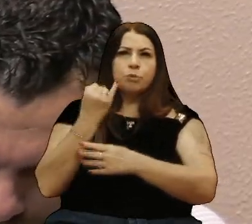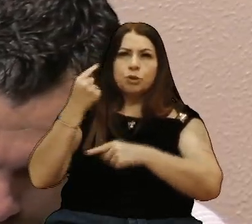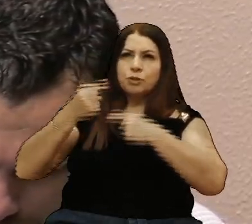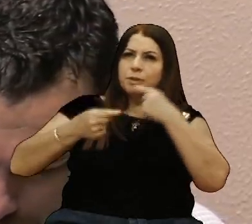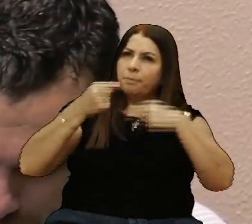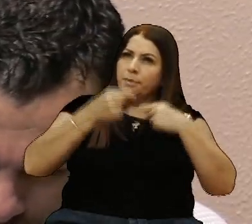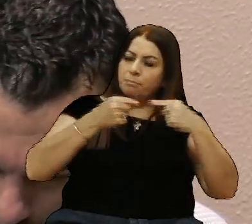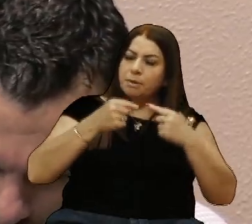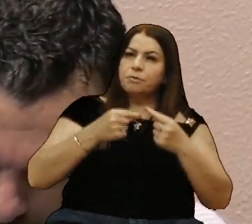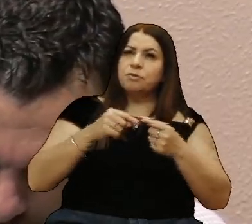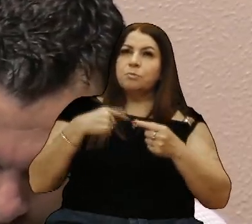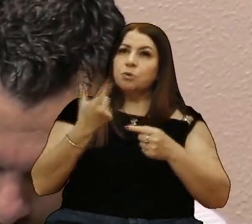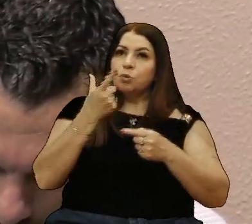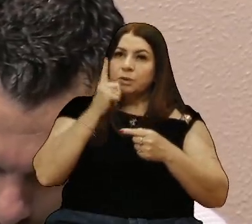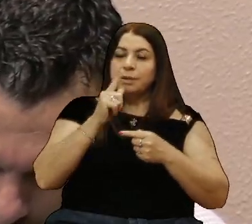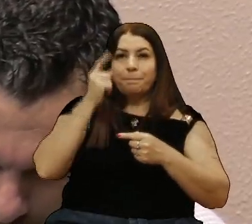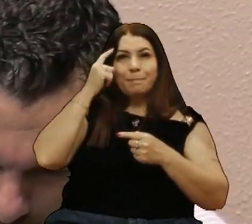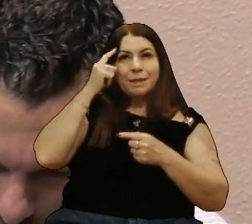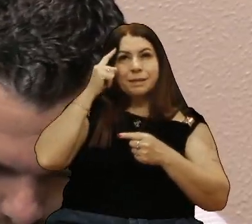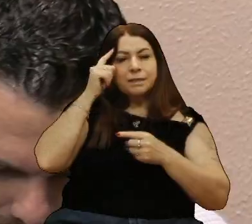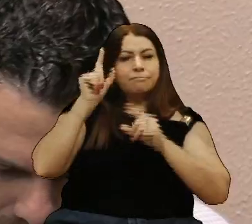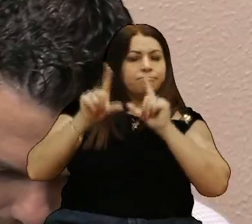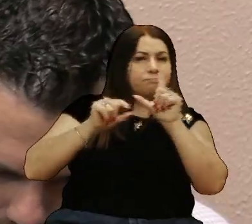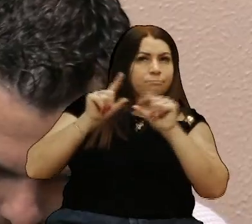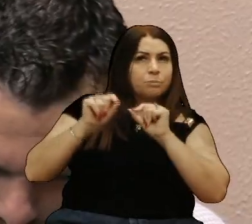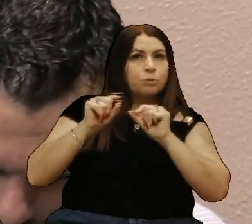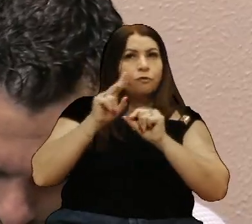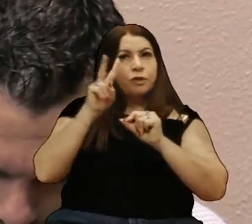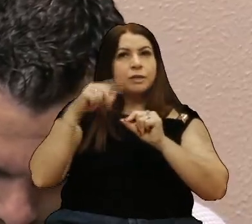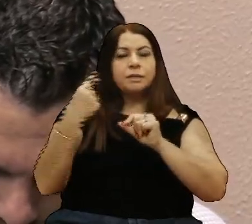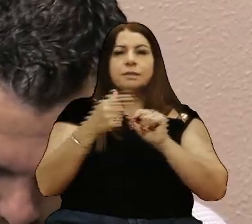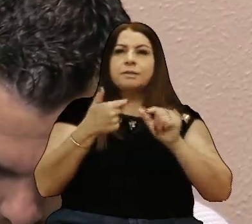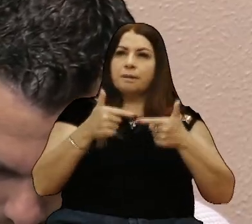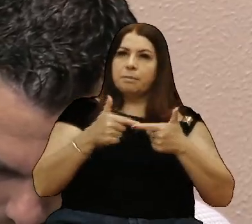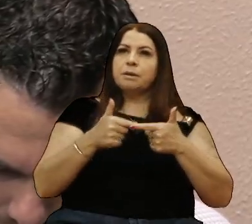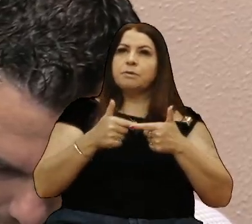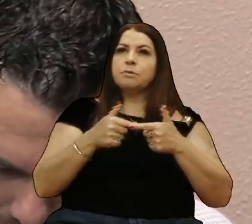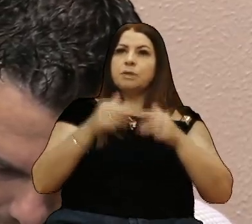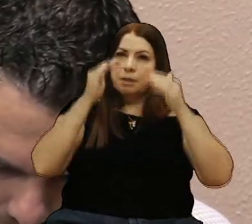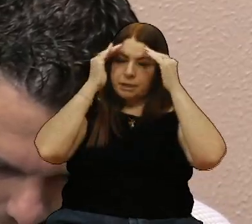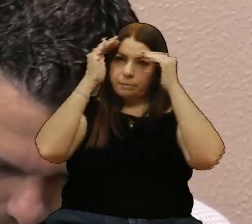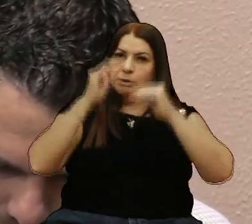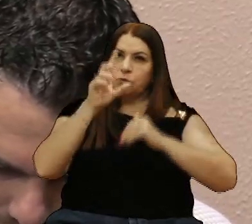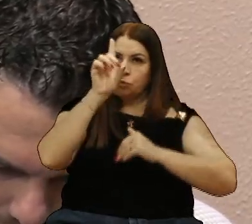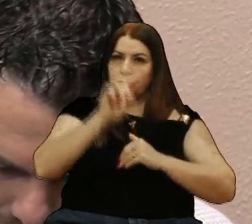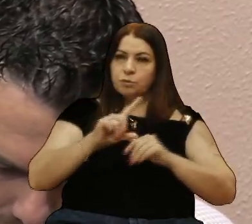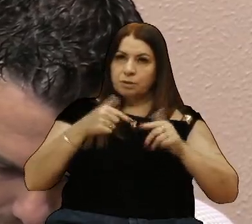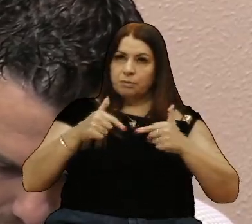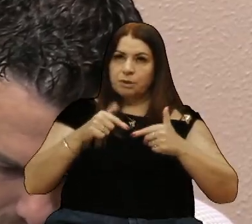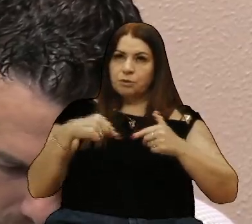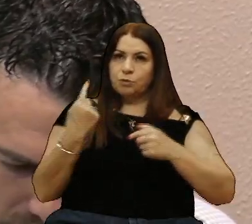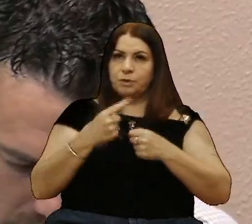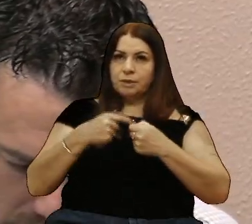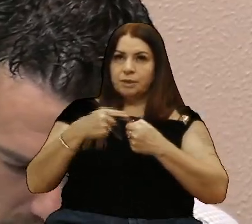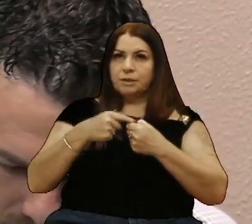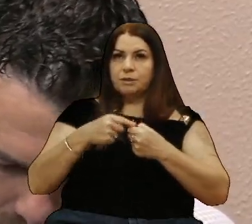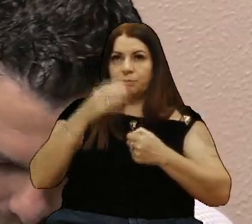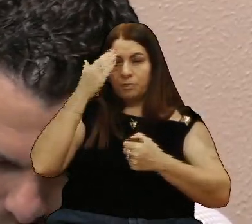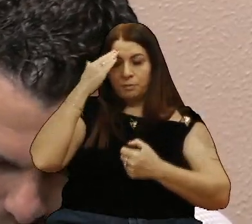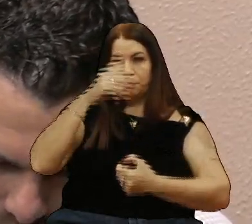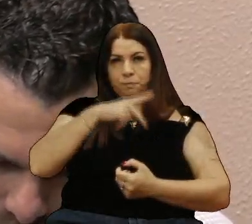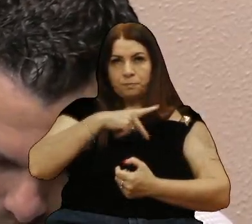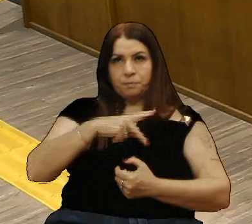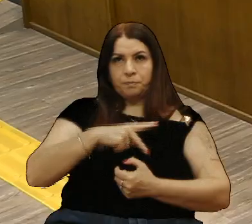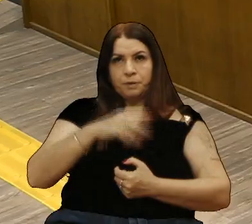debate, para que a gente possa pensar alternativas que fortaleçam os serviços e que respeitem os direitos dos trabalhadores da nossa cidade. Obrigada, senhor